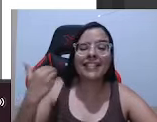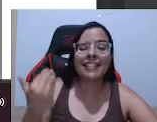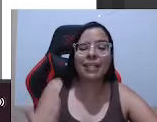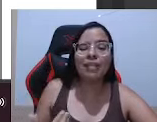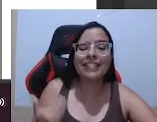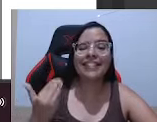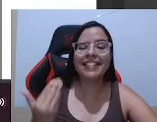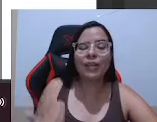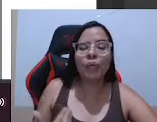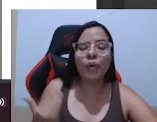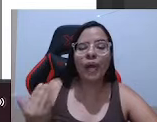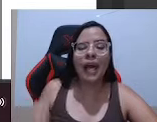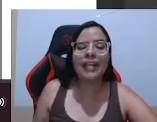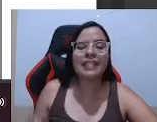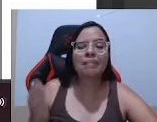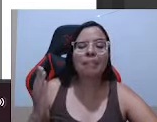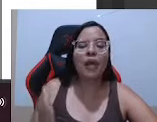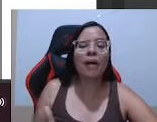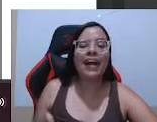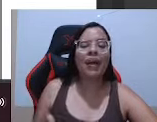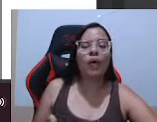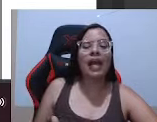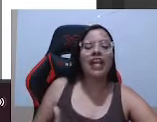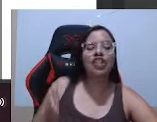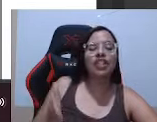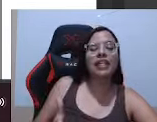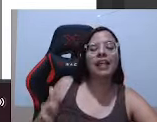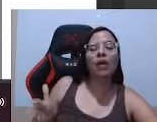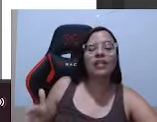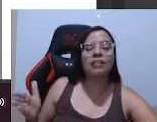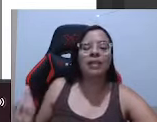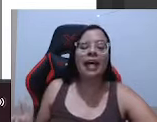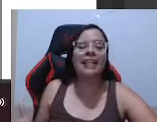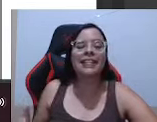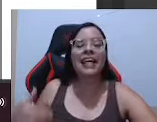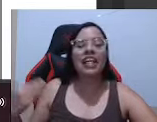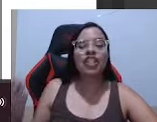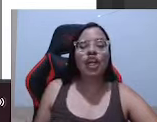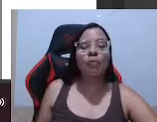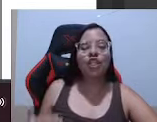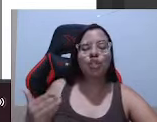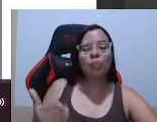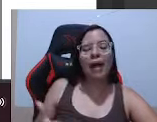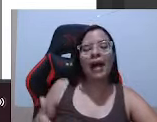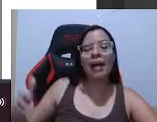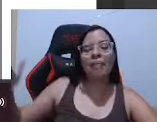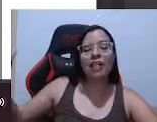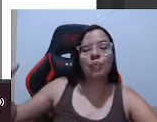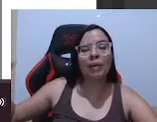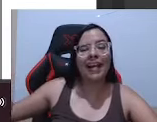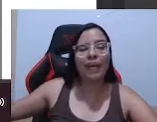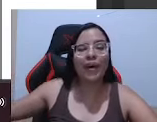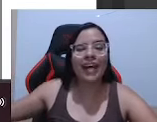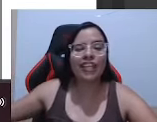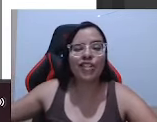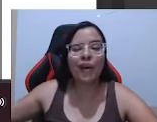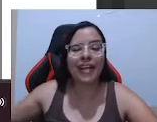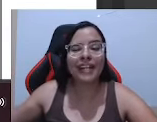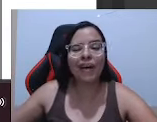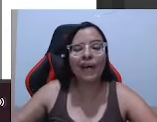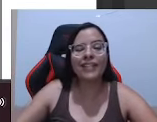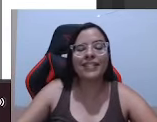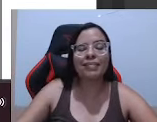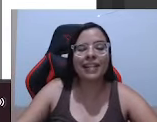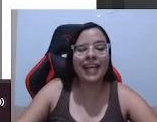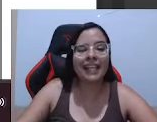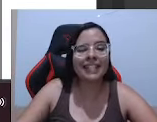pagam acima de R$ 5.000 para uma carga horária de 30 horas semanais. Geralmente paga mais para uma carga horária de